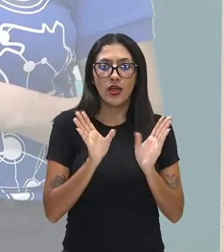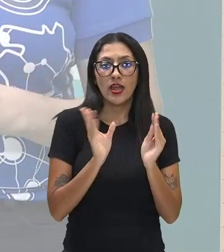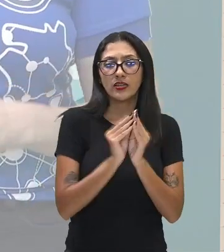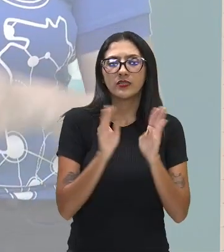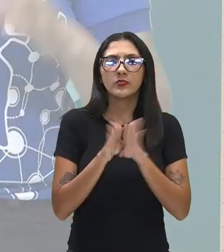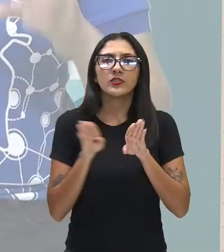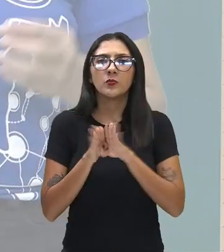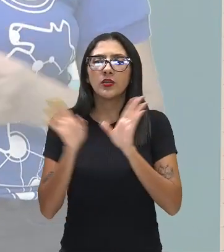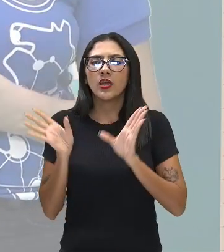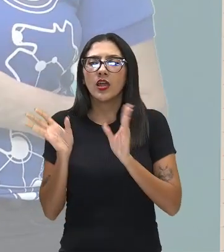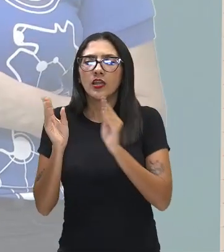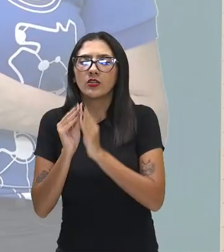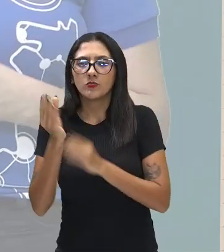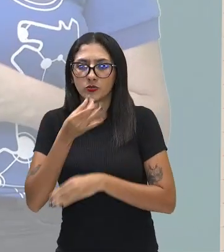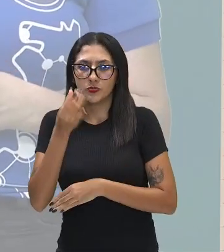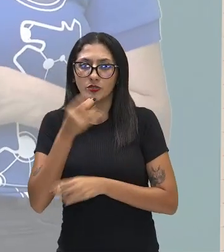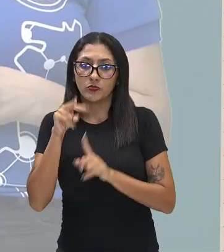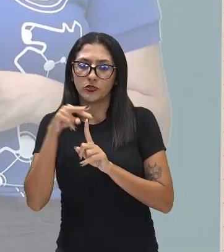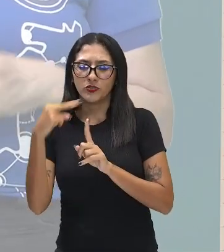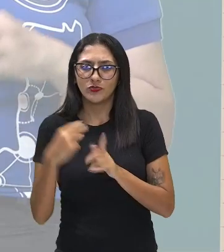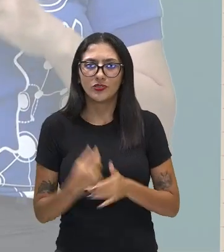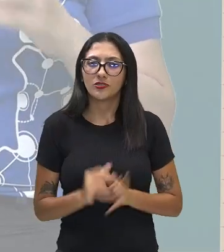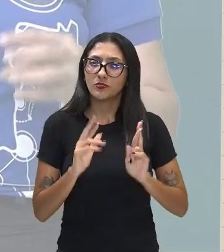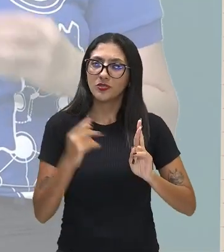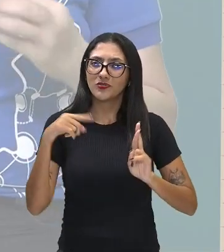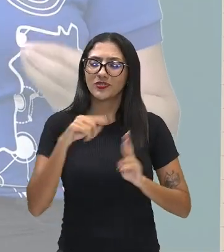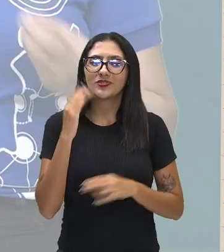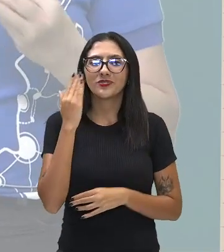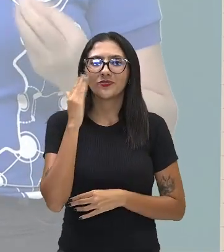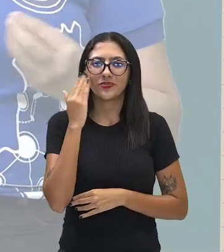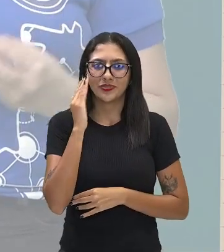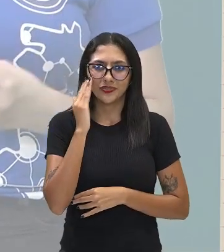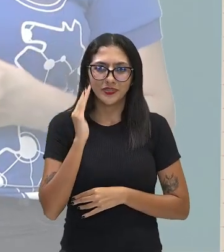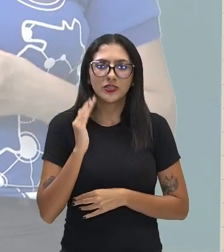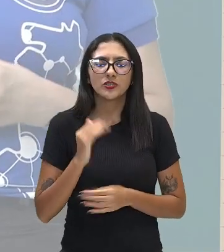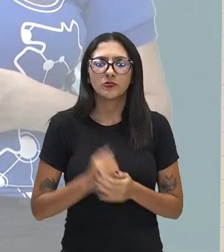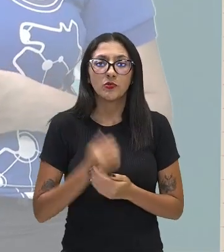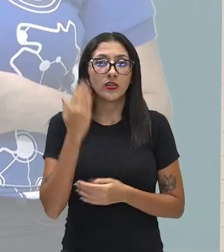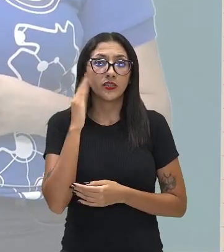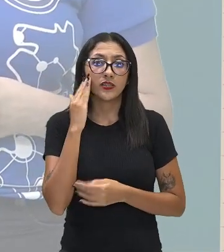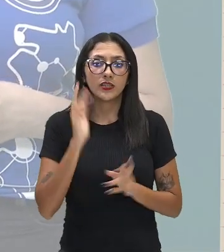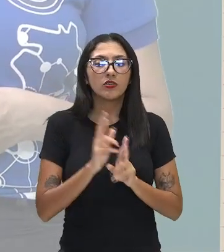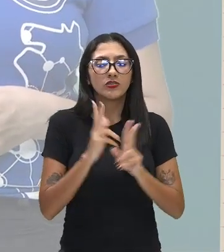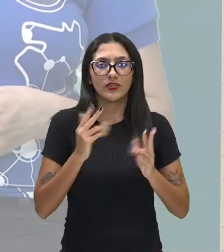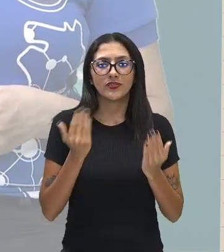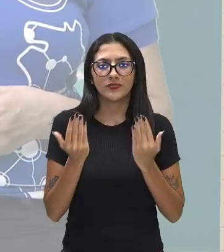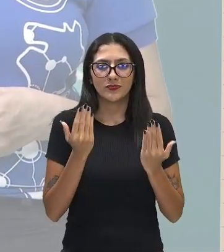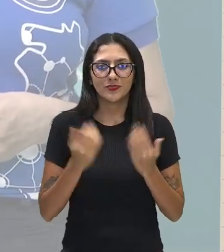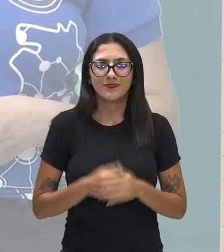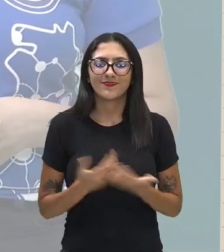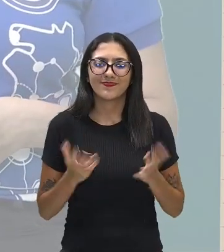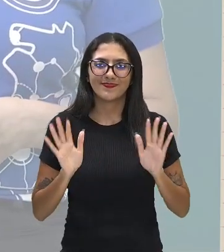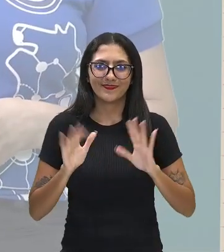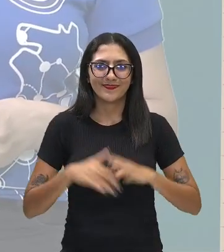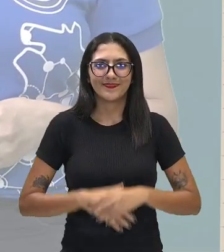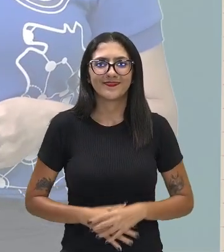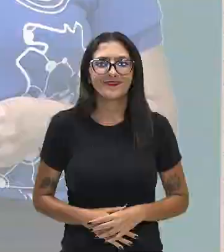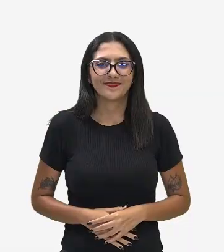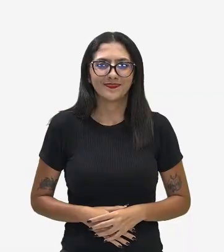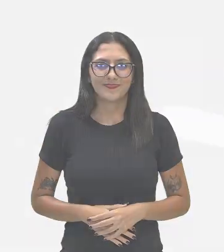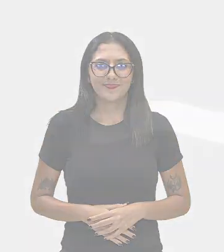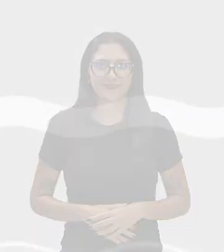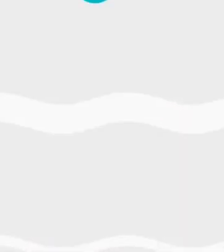resenha crítica. Espero que vocês tenham compreendido e saibam, né, diferenciar um de outro. Então, até a próxima aula.